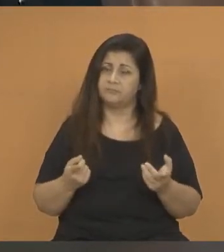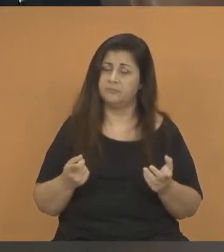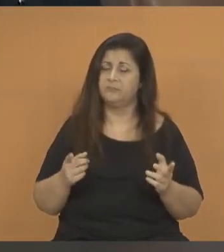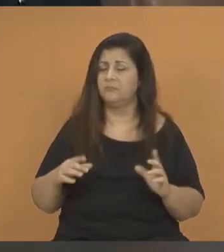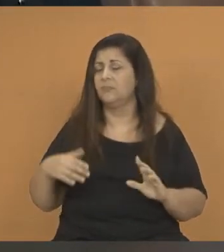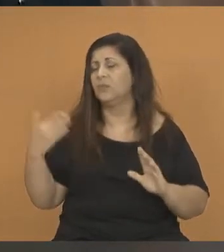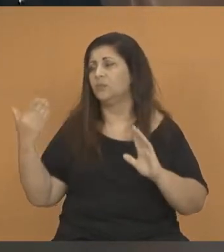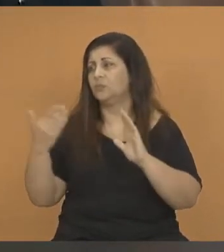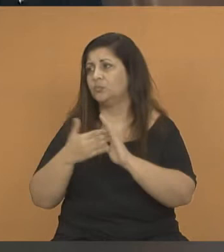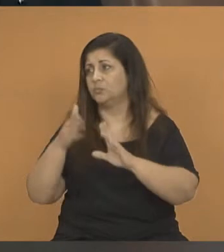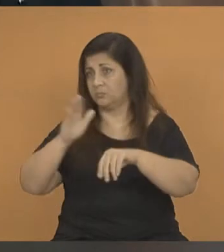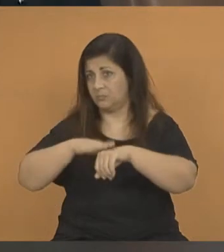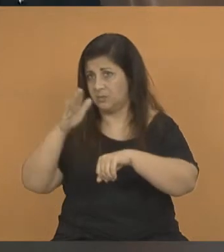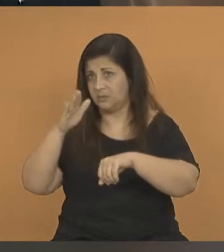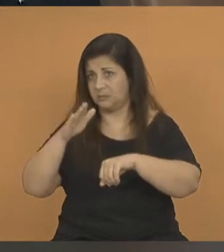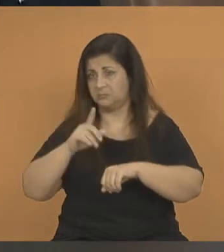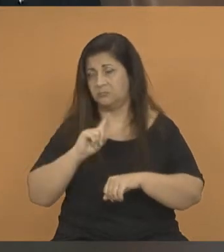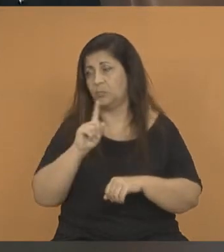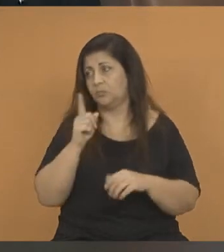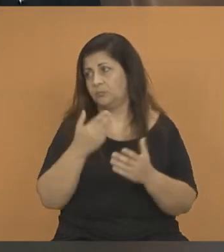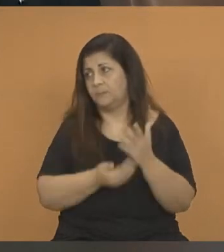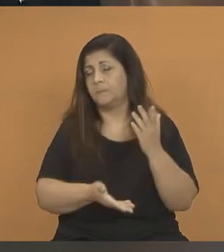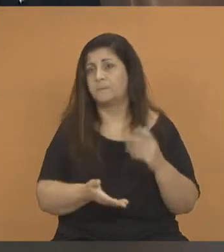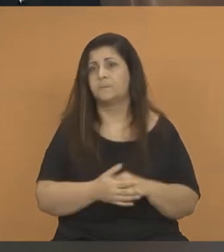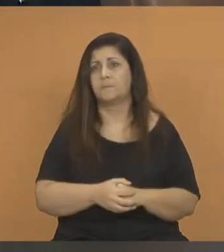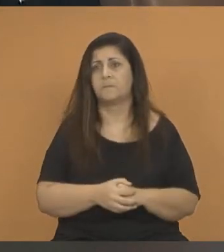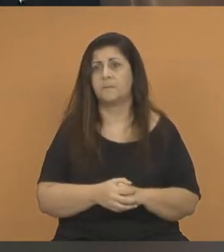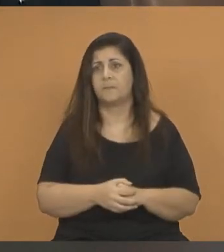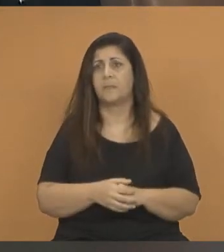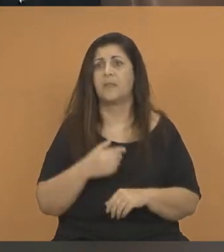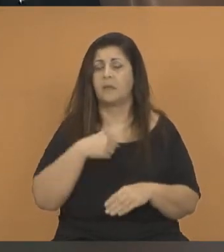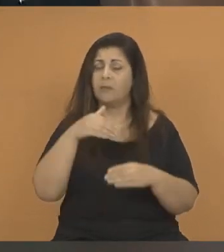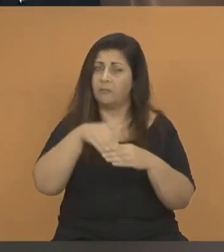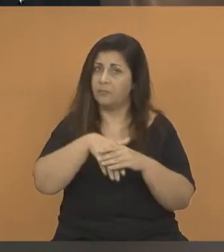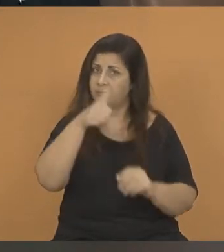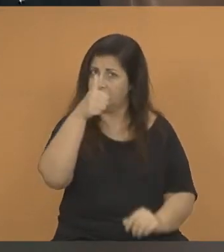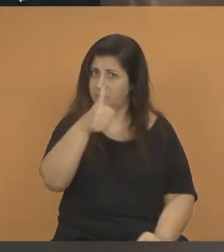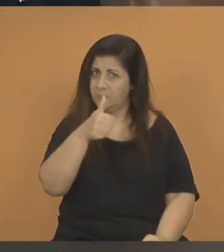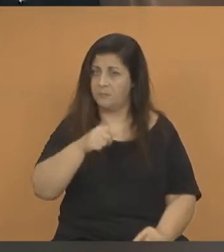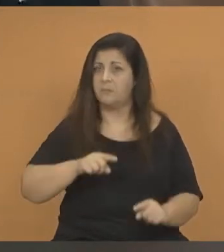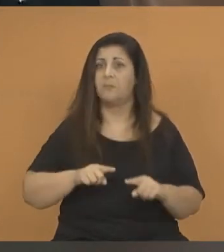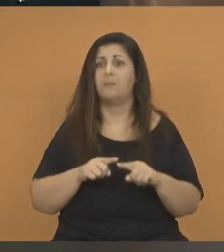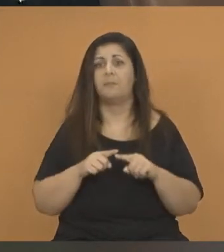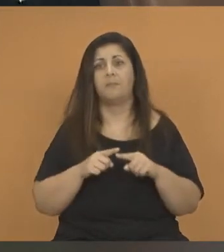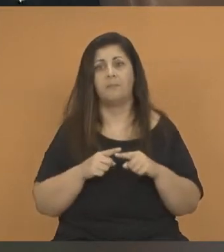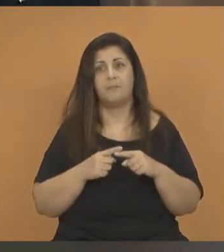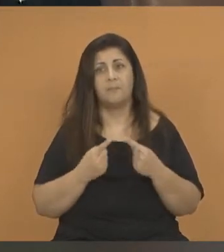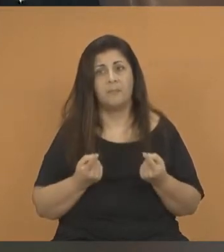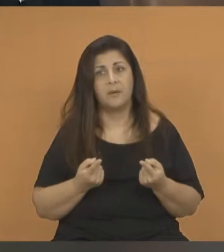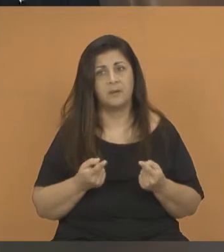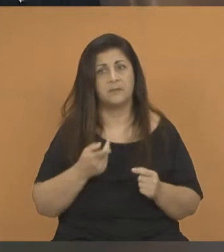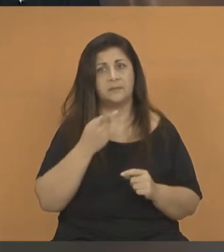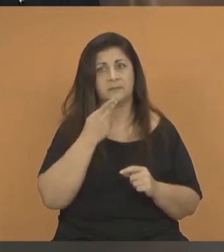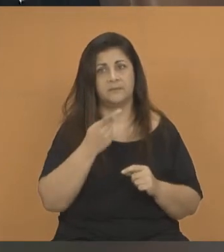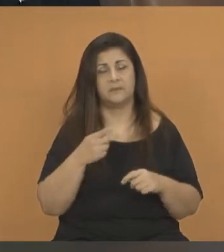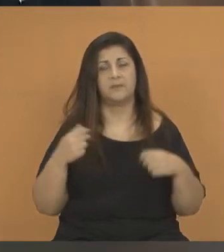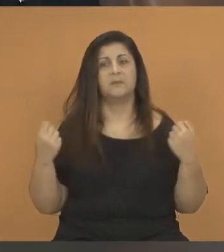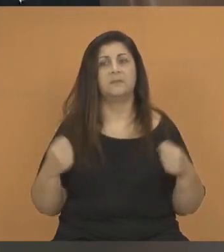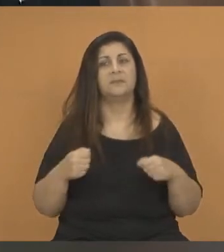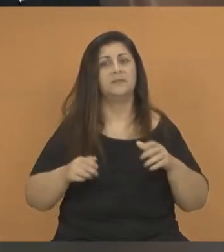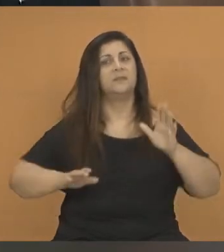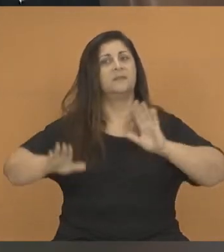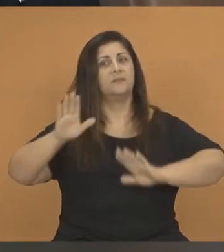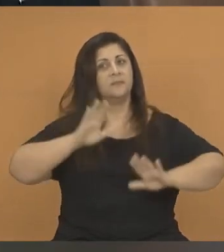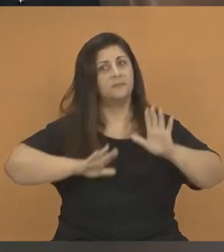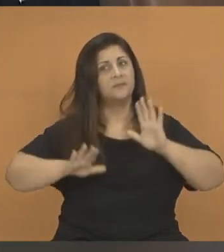tudo que é a mais não é perdido. Né? Então, por isso que eu votarei a favor, mas volto a dizer, precisamos tomar